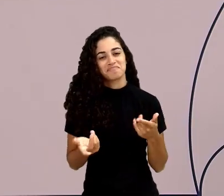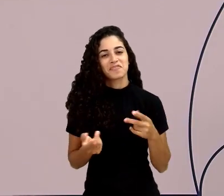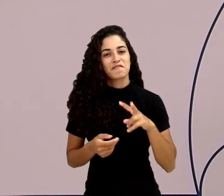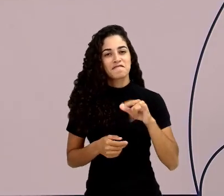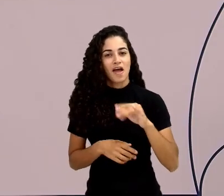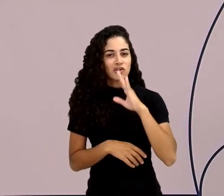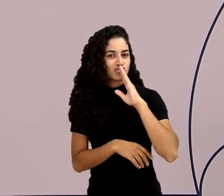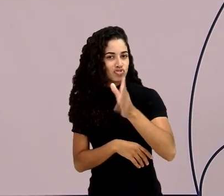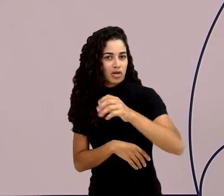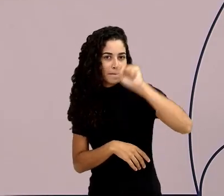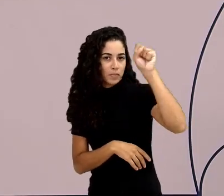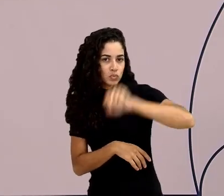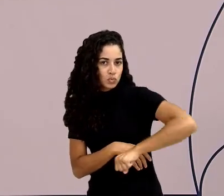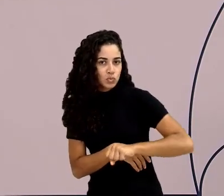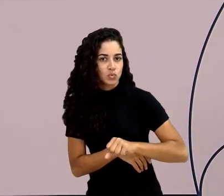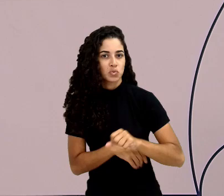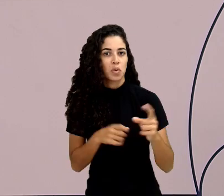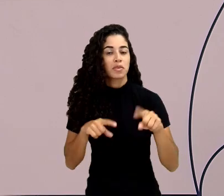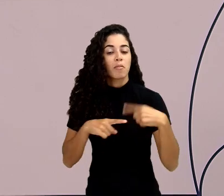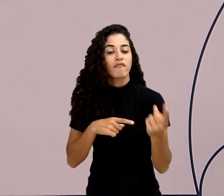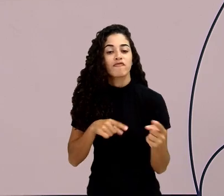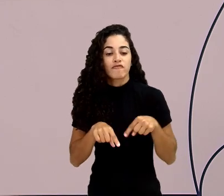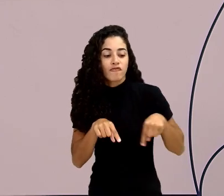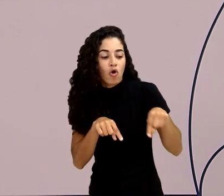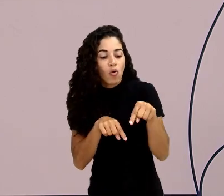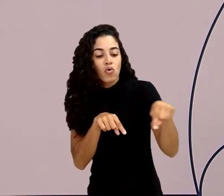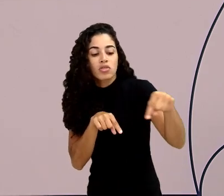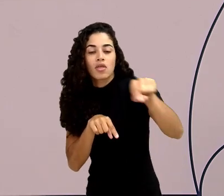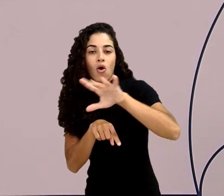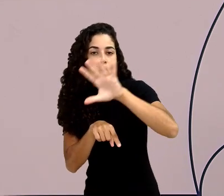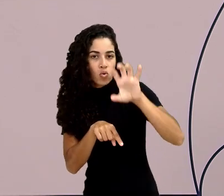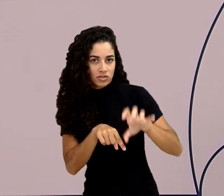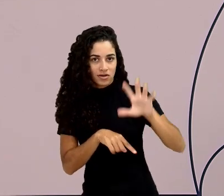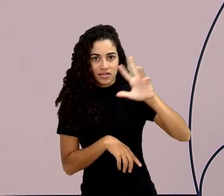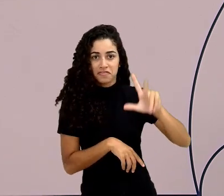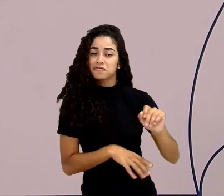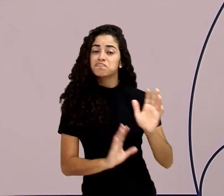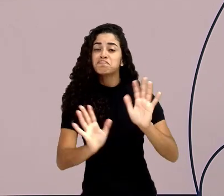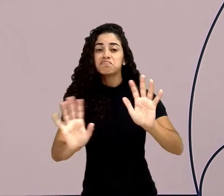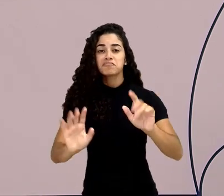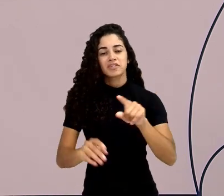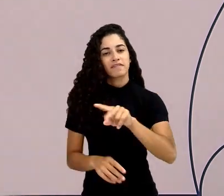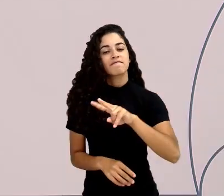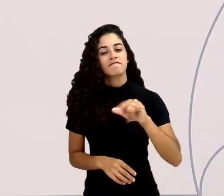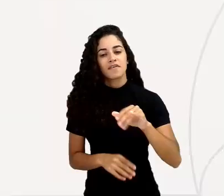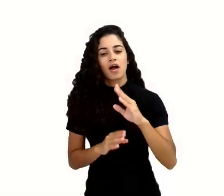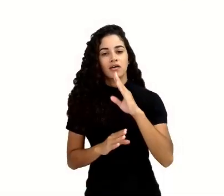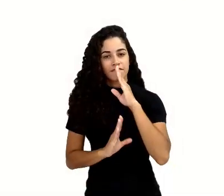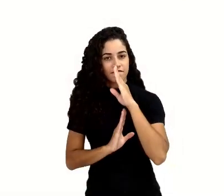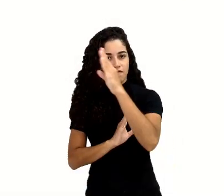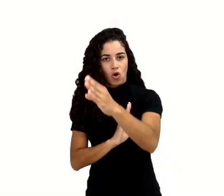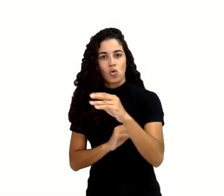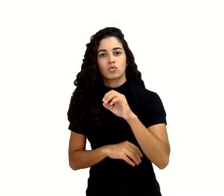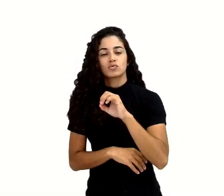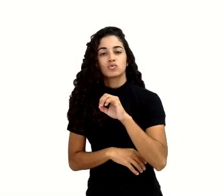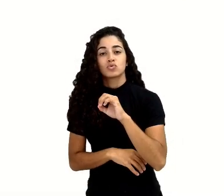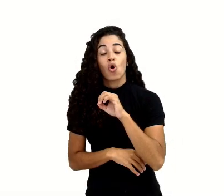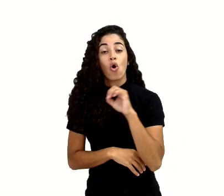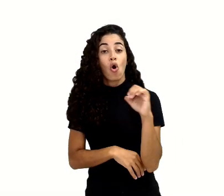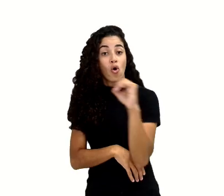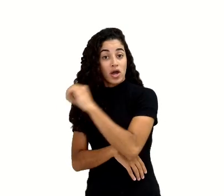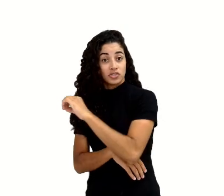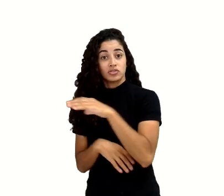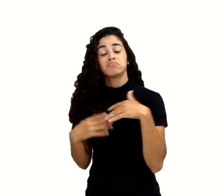para o sul e contornar o continente africano, como fez Portugal, ela segue rumo ao oeste e, nesse